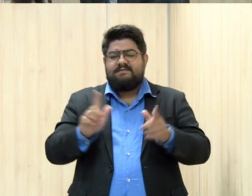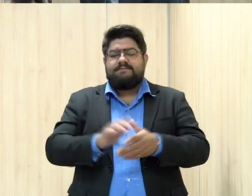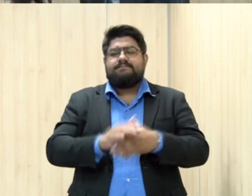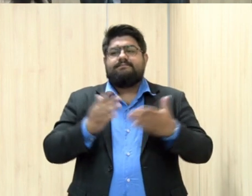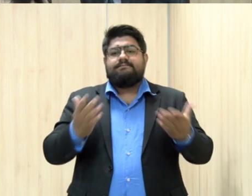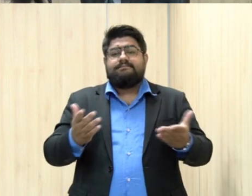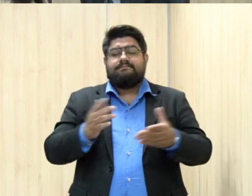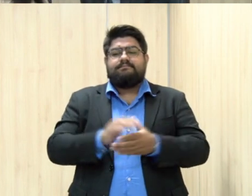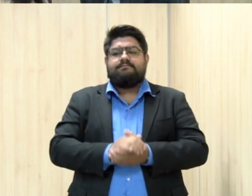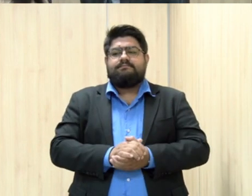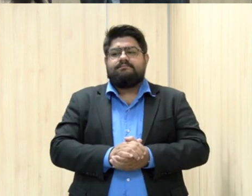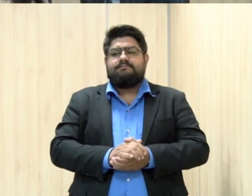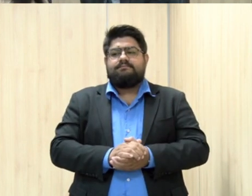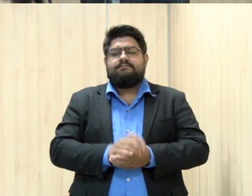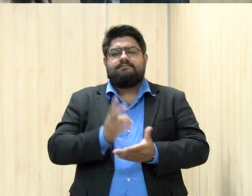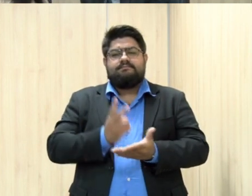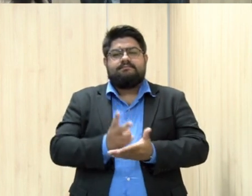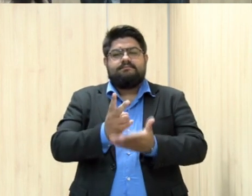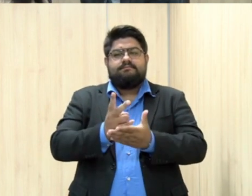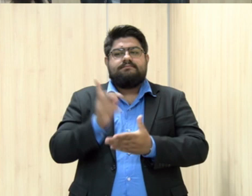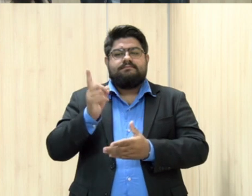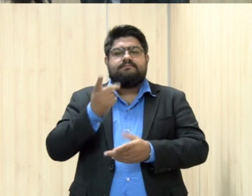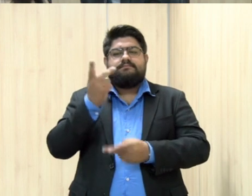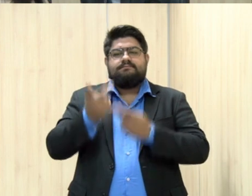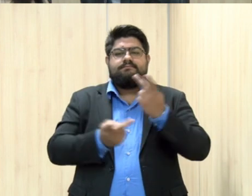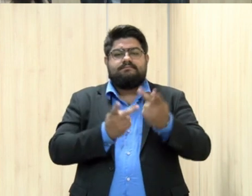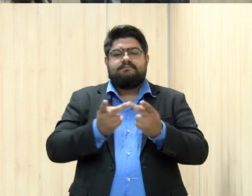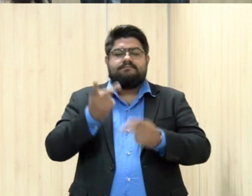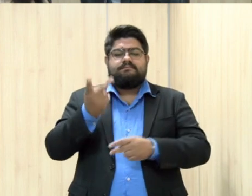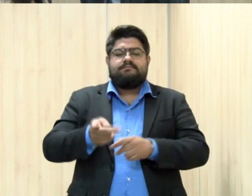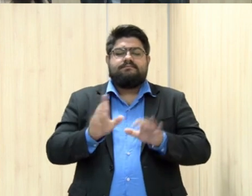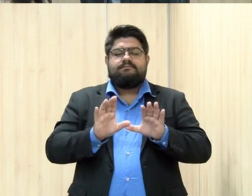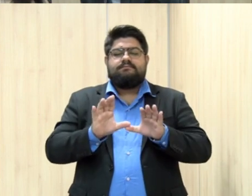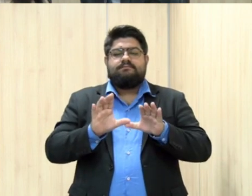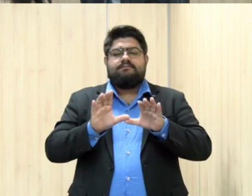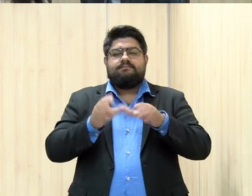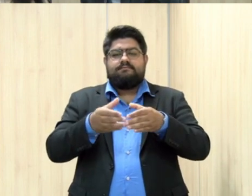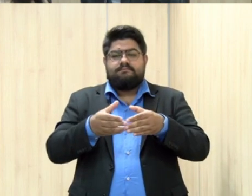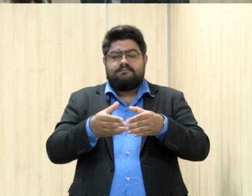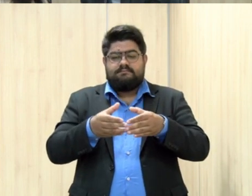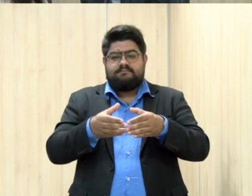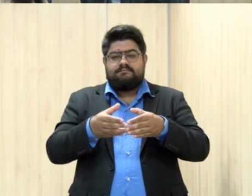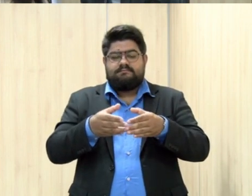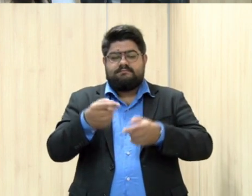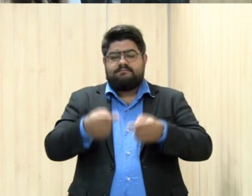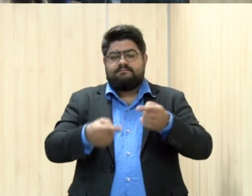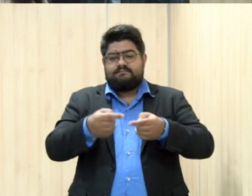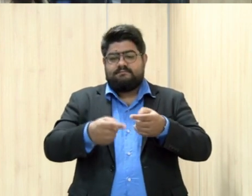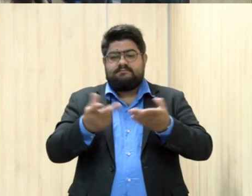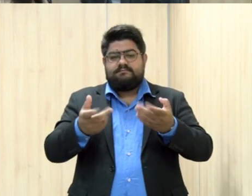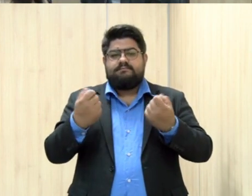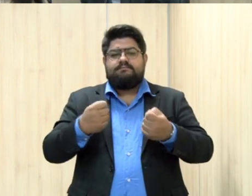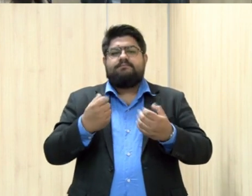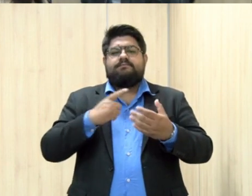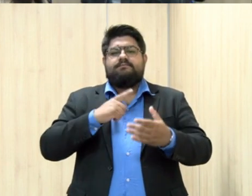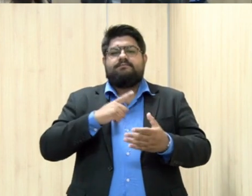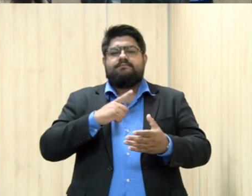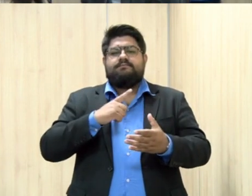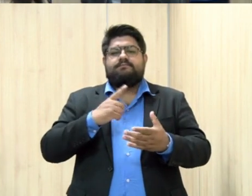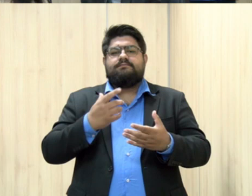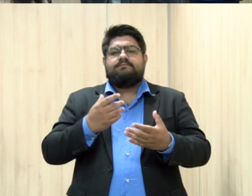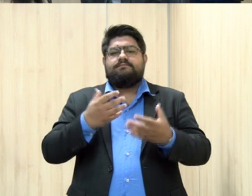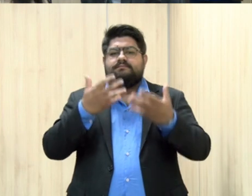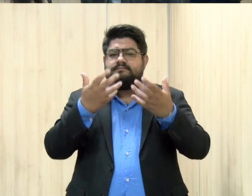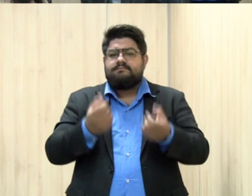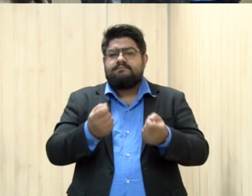no entanto como sempre vossa excelência ressalta aqui nesta comissão nós devemos ter um comprometimento